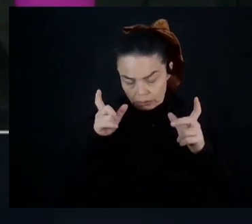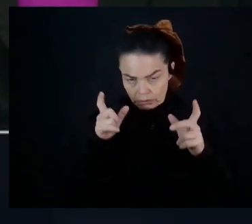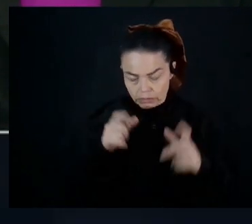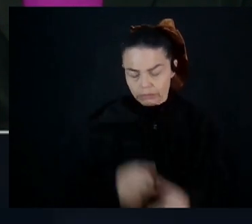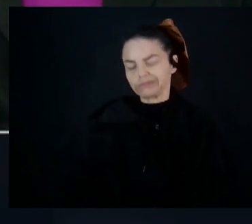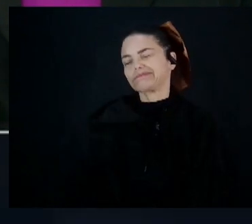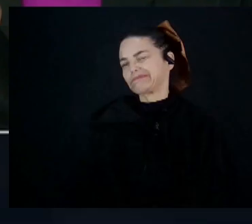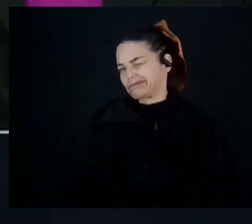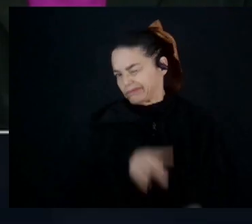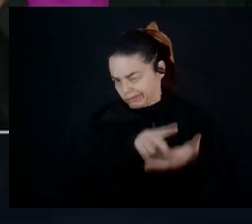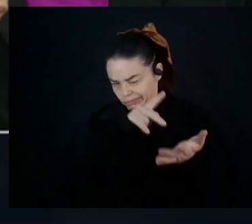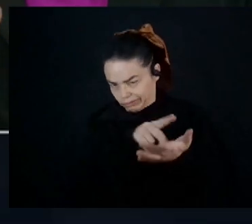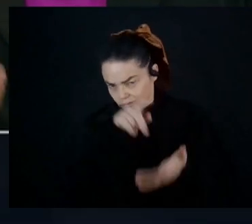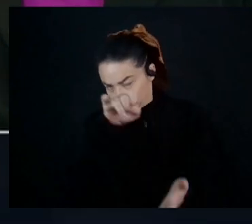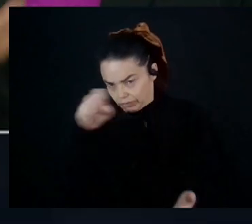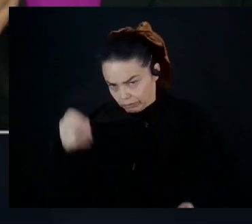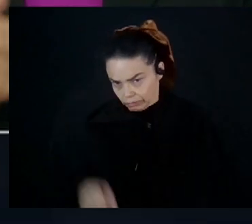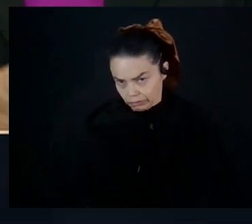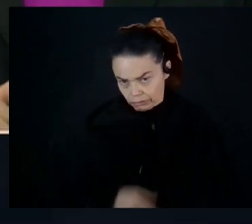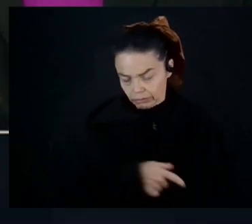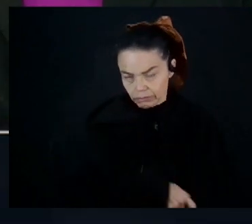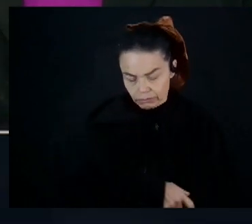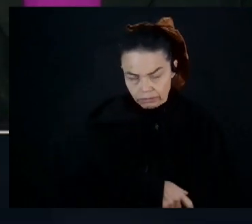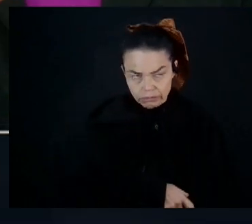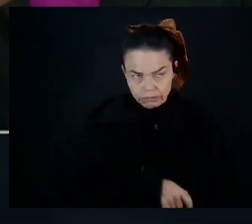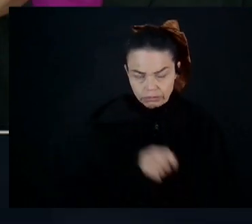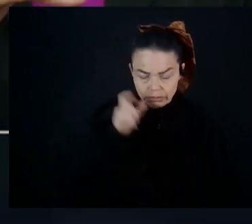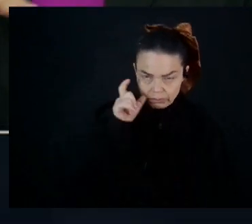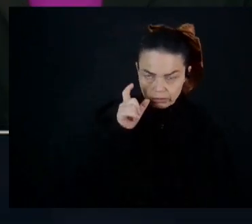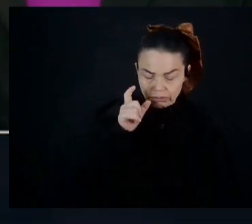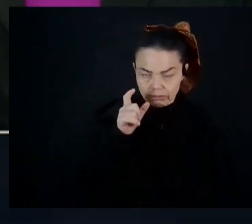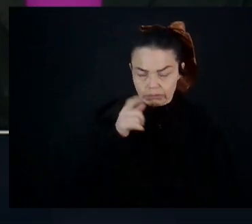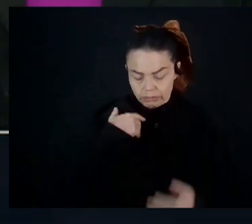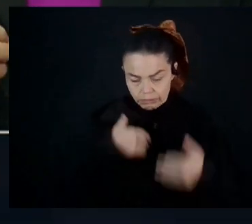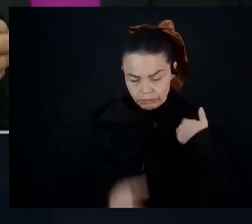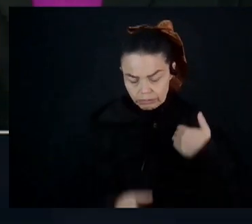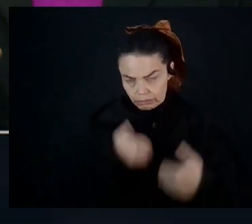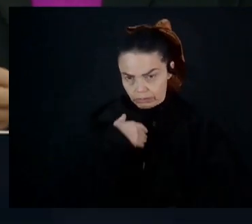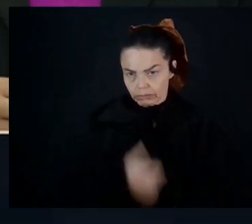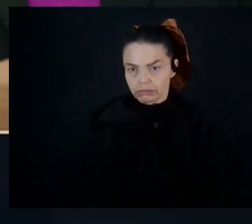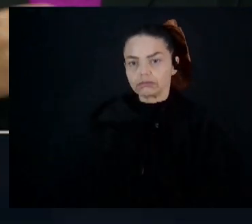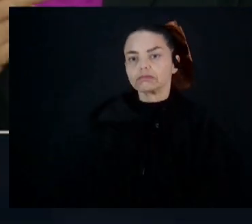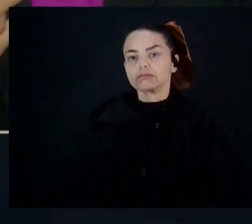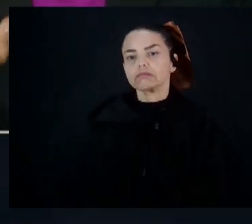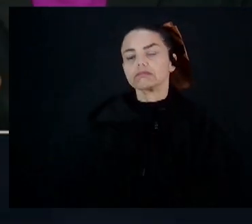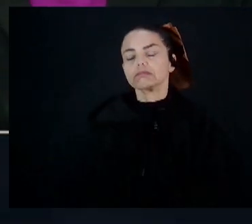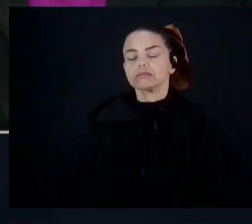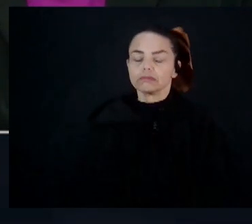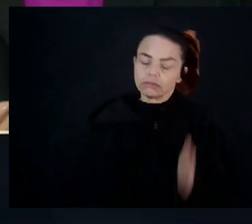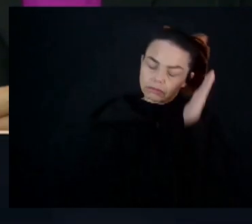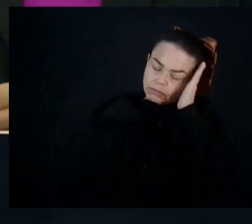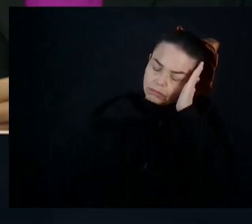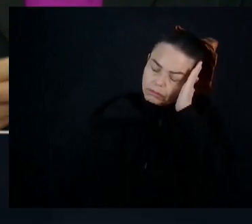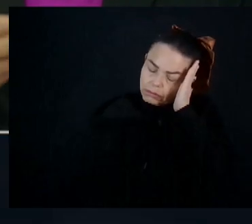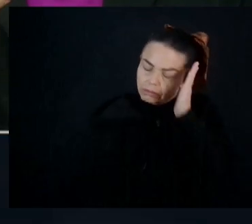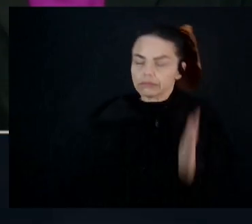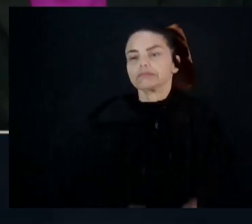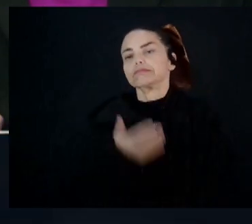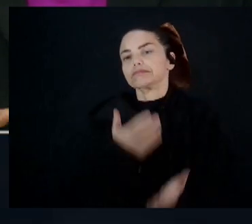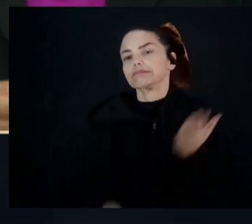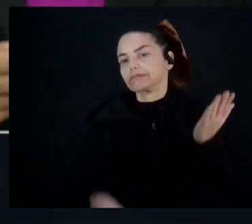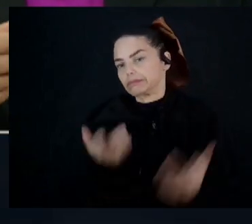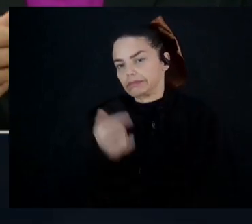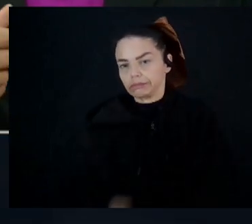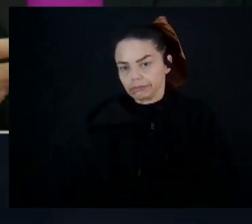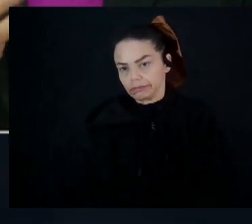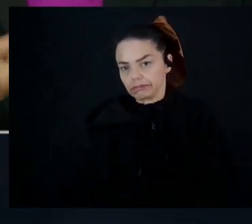verdade? Ou você está somente com o olho aberto, mas o seu corpo ele está, né, querendo dormir, e você perde um pouquinho a noção das coisas, a noção